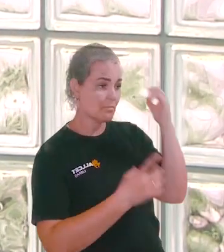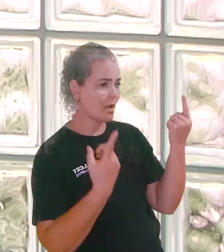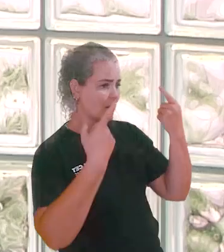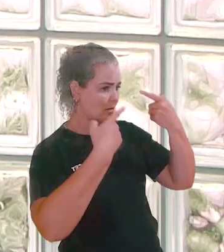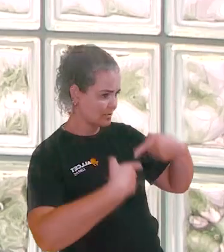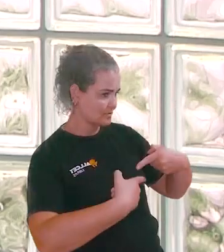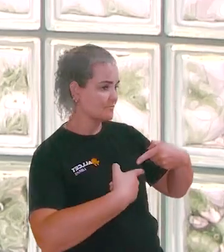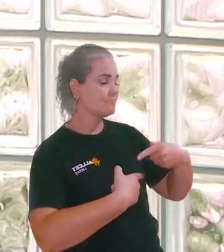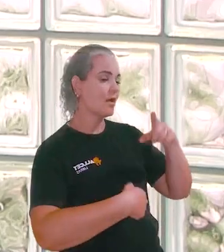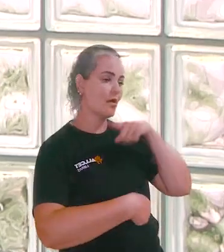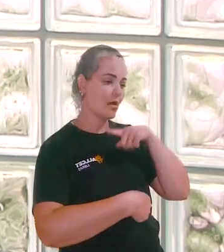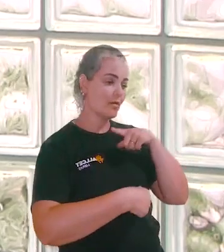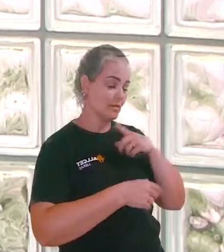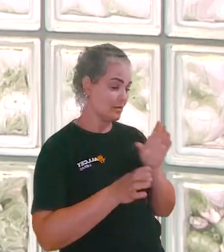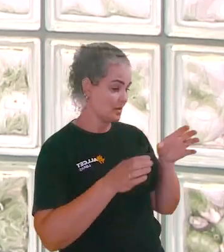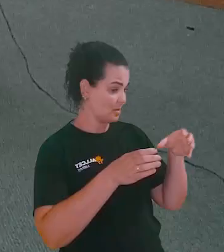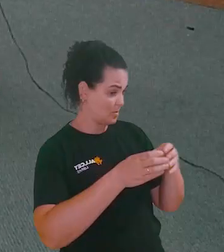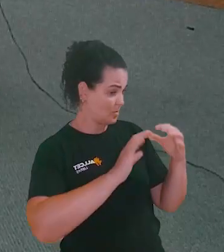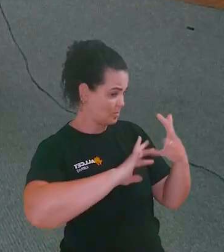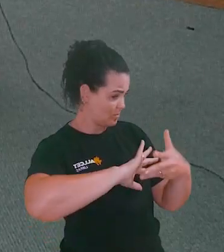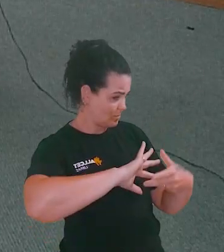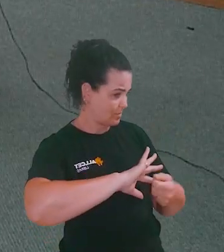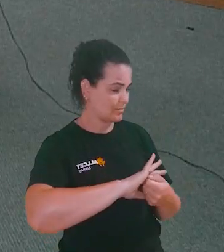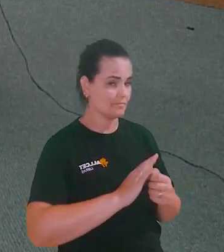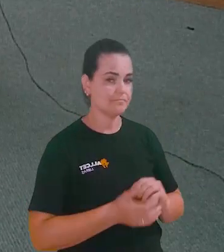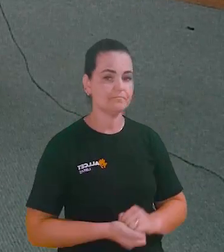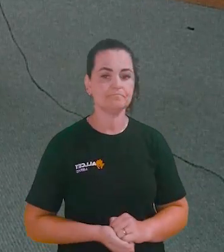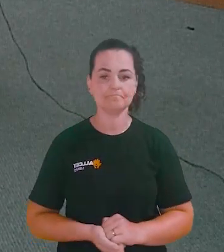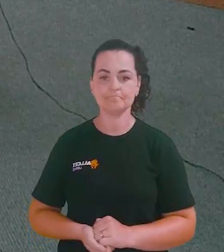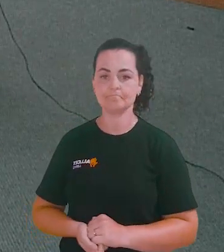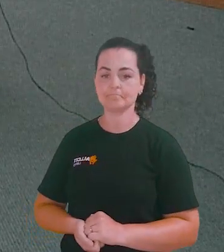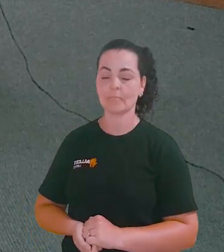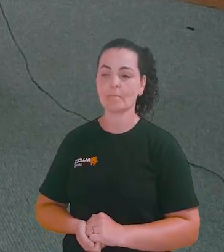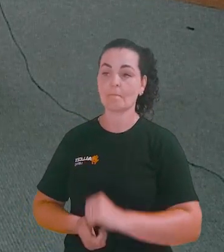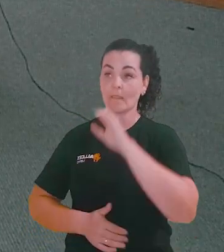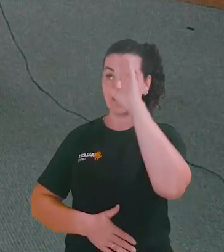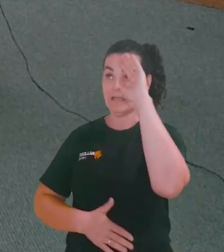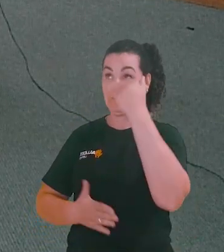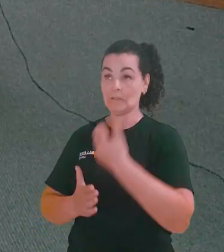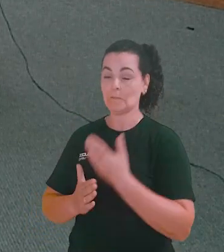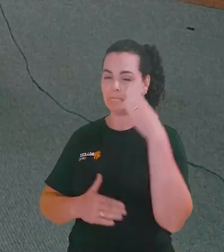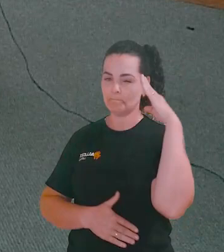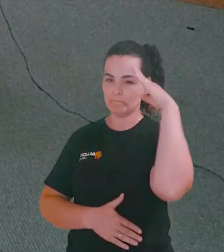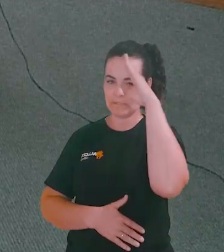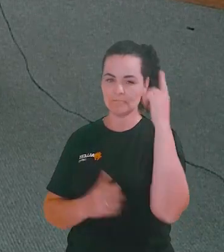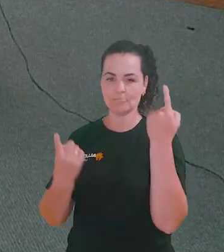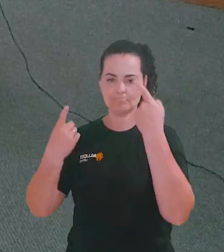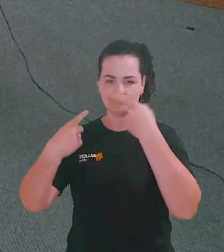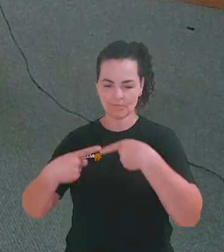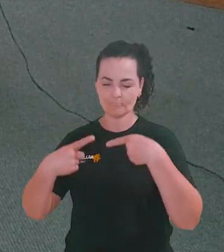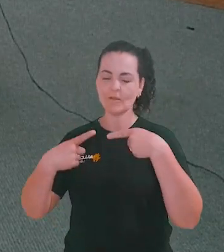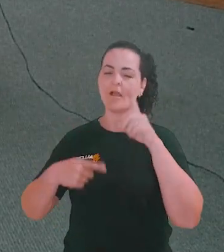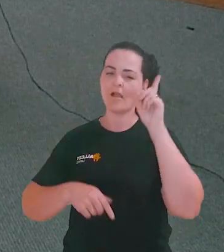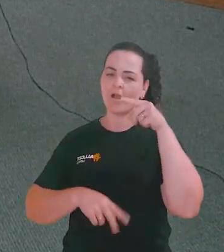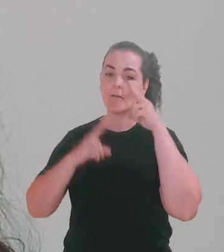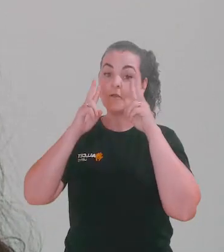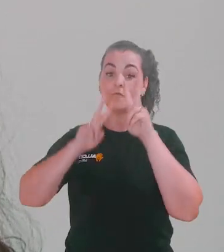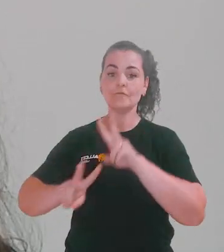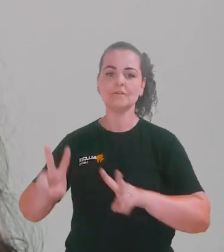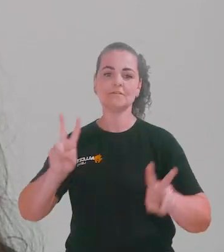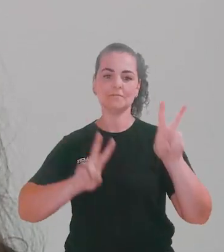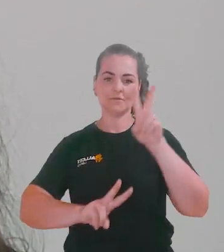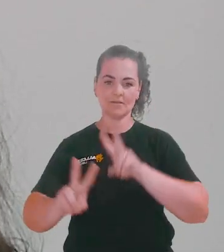principais desafios enfrentados pelo núcleo de voluntariado da ACIG. Eu acredito que o principal desafio é